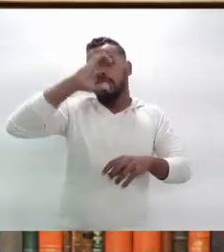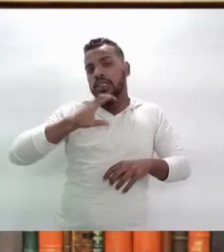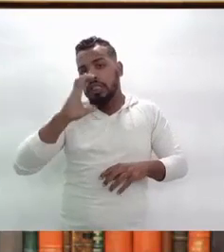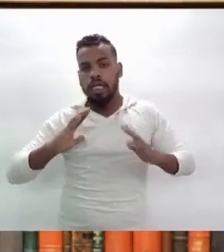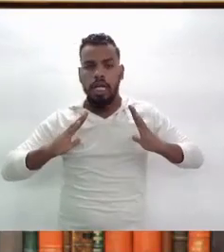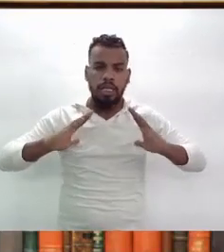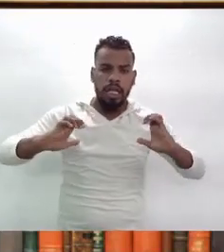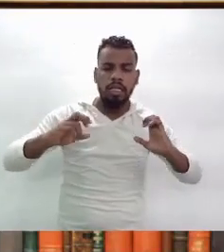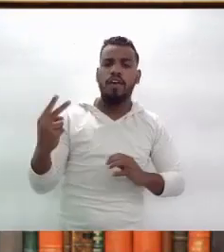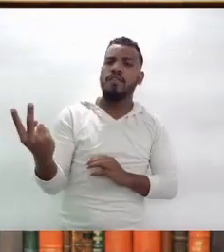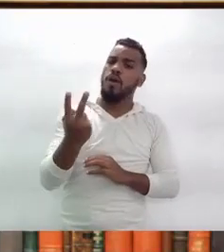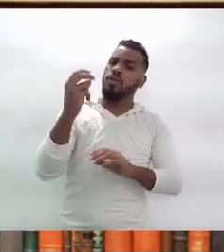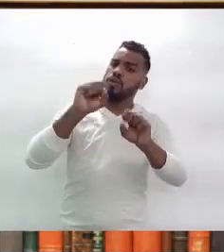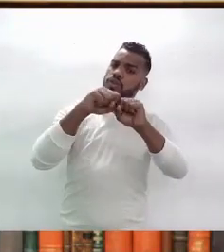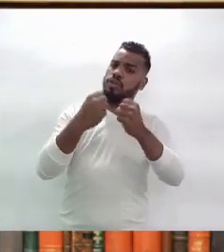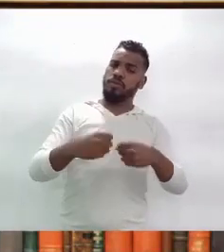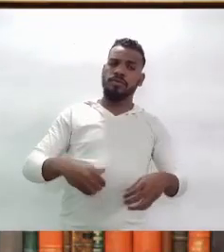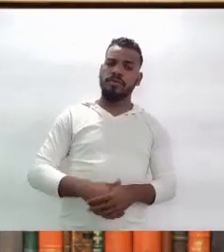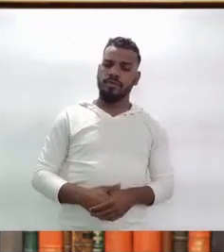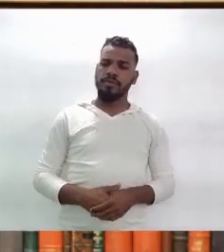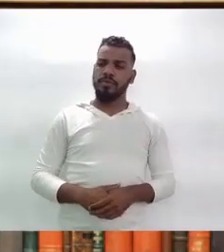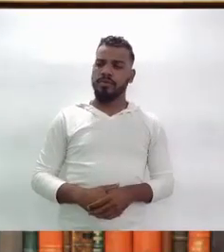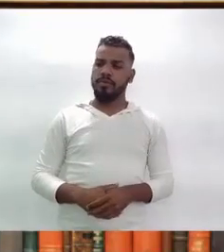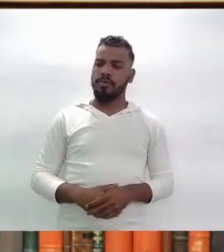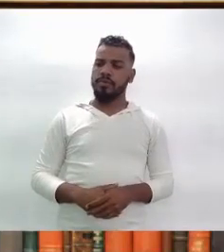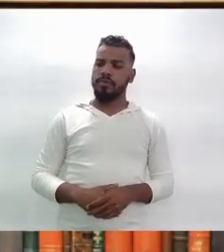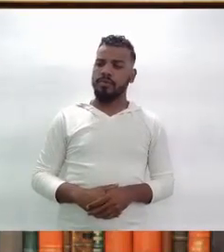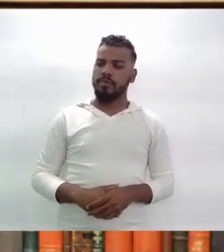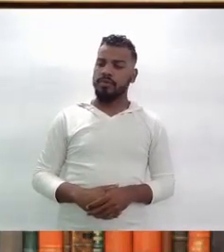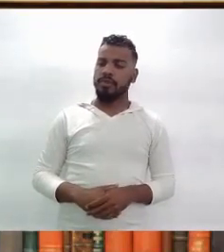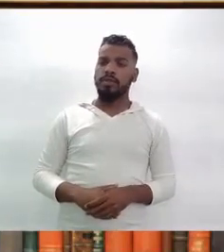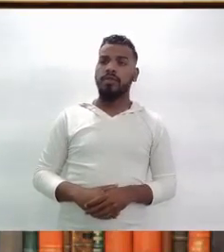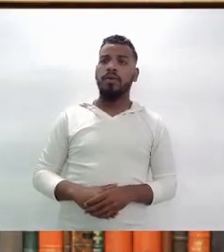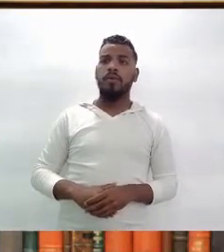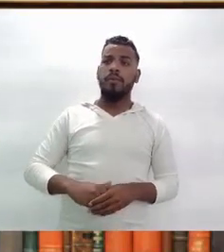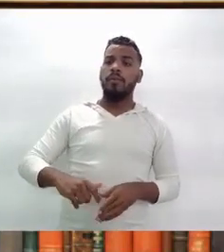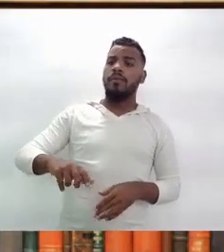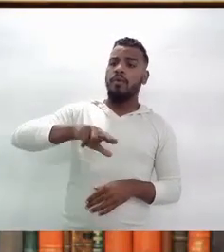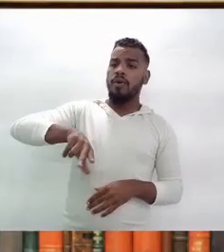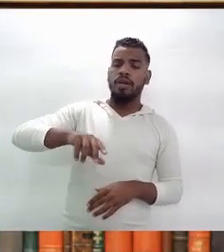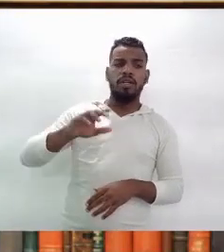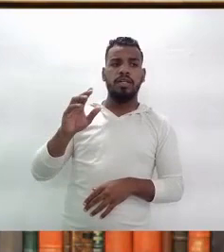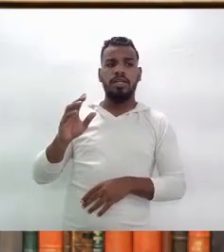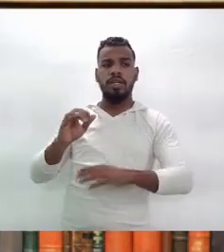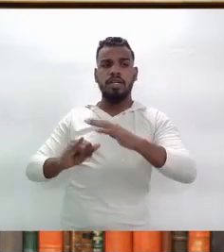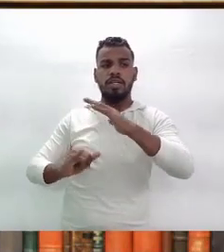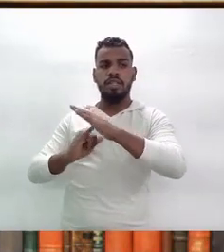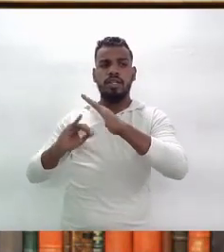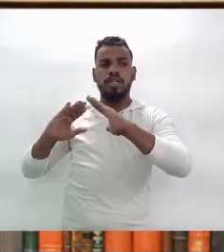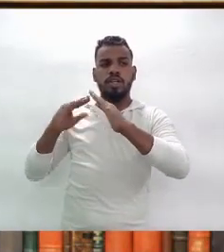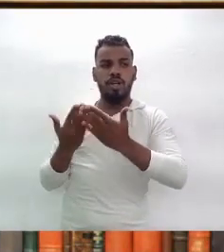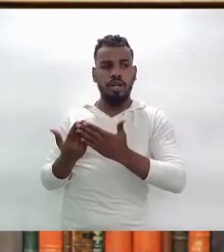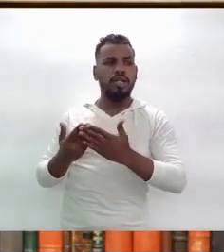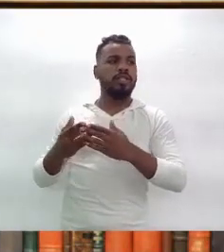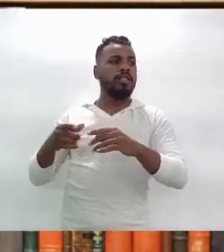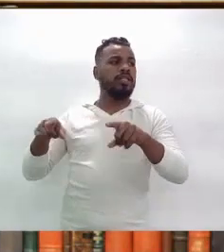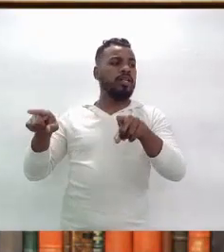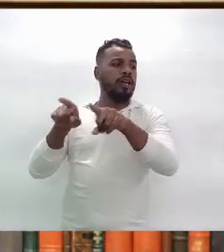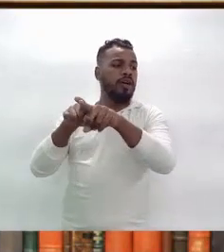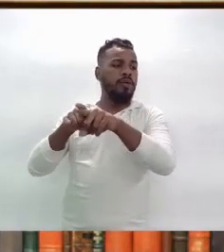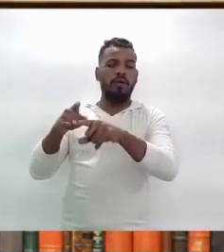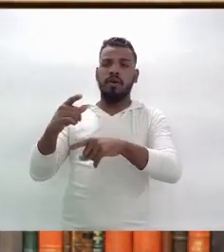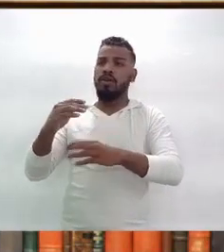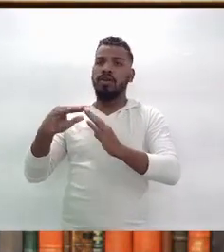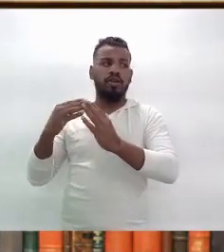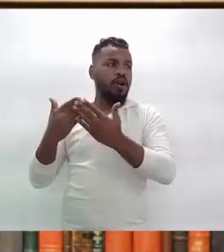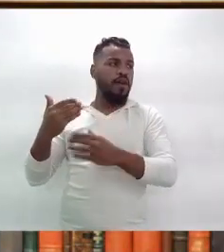ética, valores sociais, que é importante. Não só dentro da instituição escola, mas também fora da escola